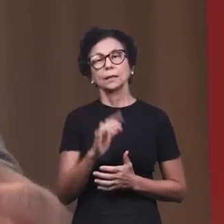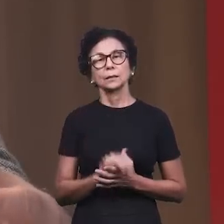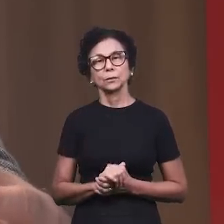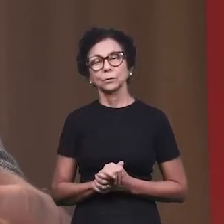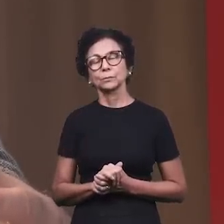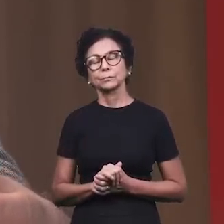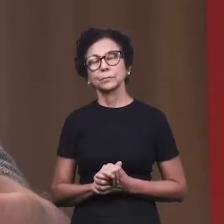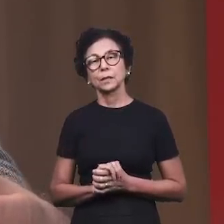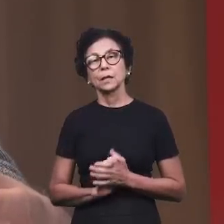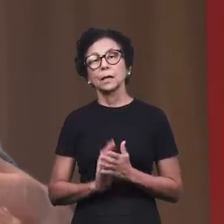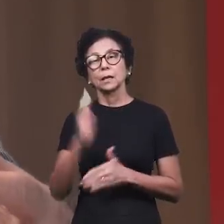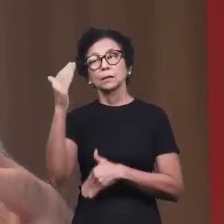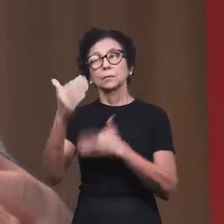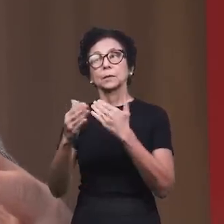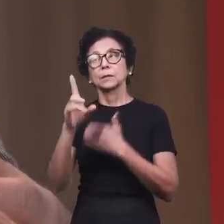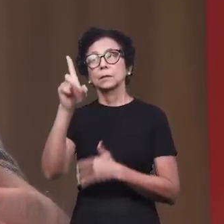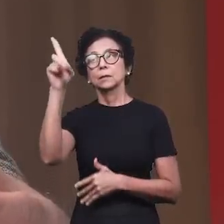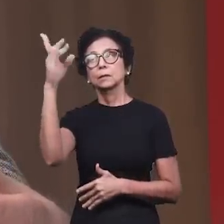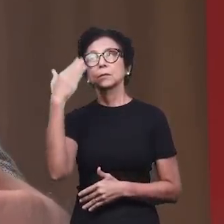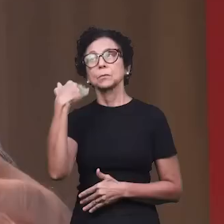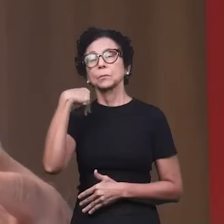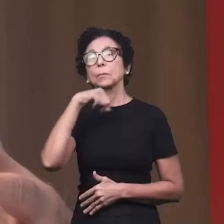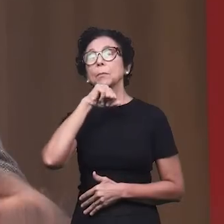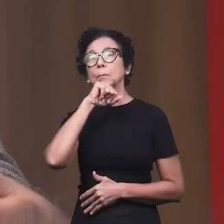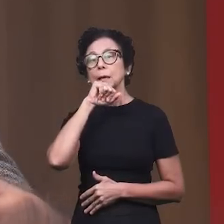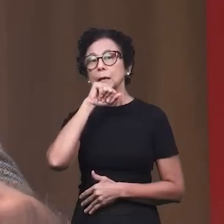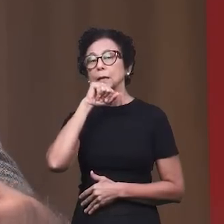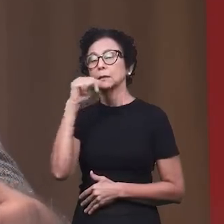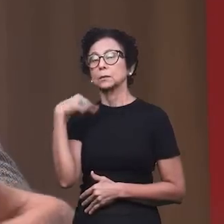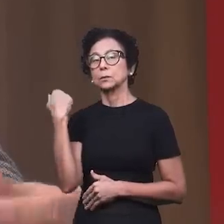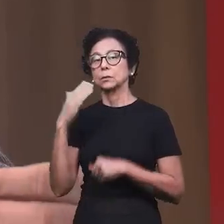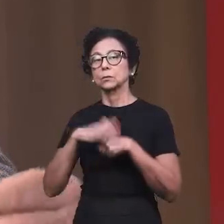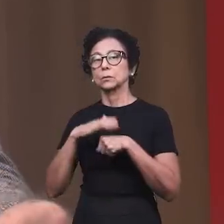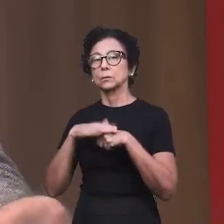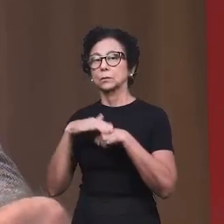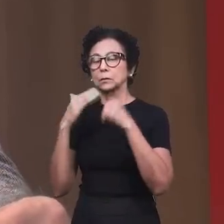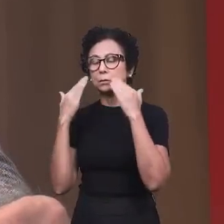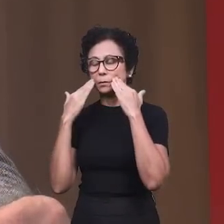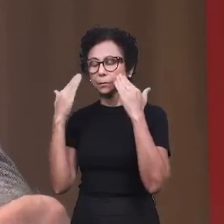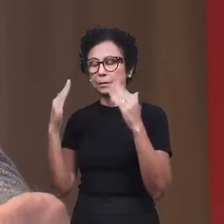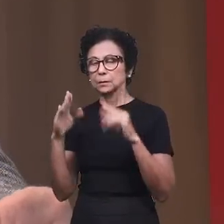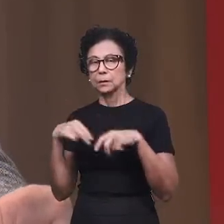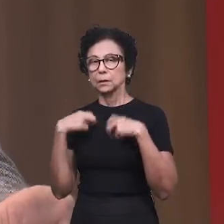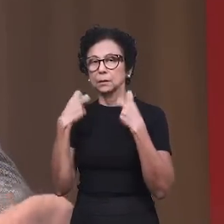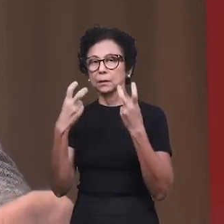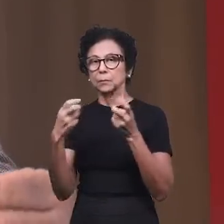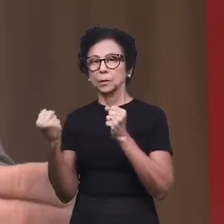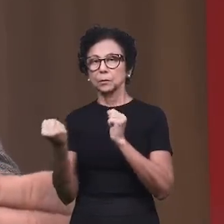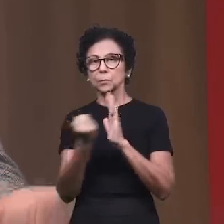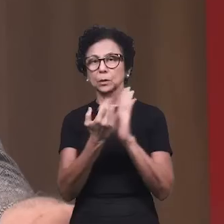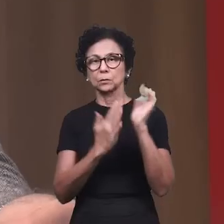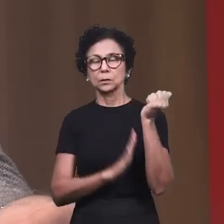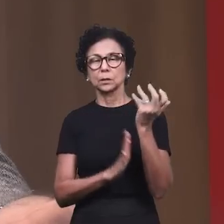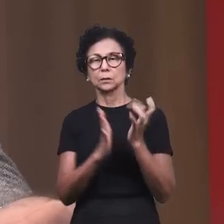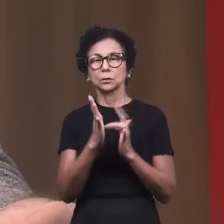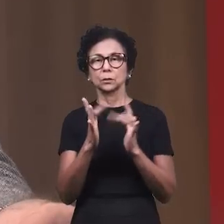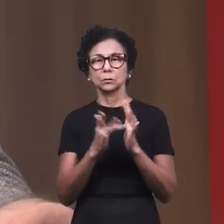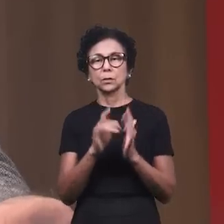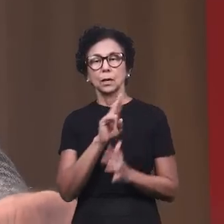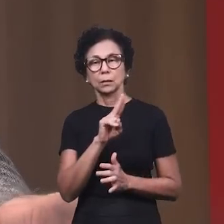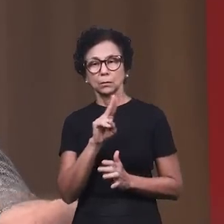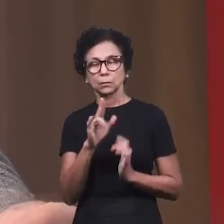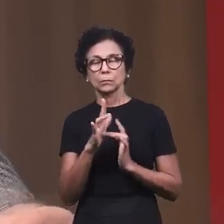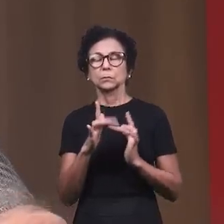ao santuário, de chegar à presença do Pai Celestial, à presença de Deus, pelo sangue de Jesus, em nome de Jesus,